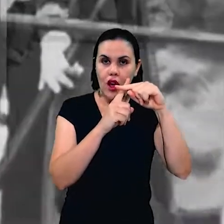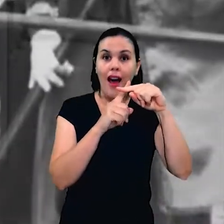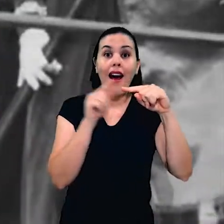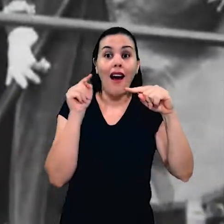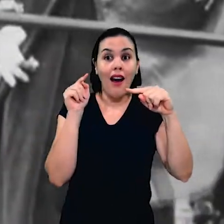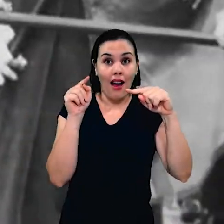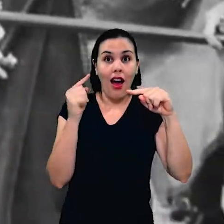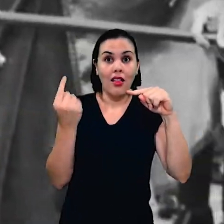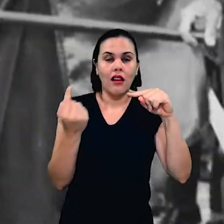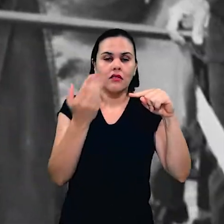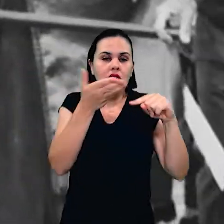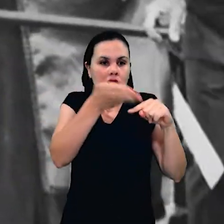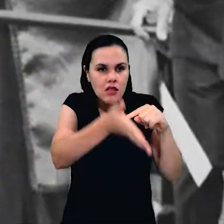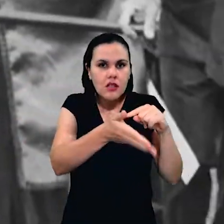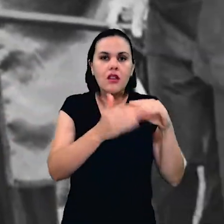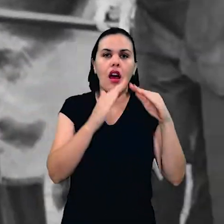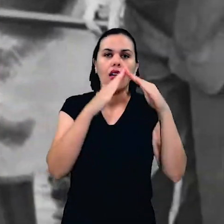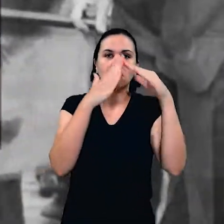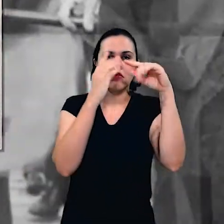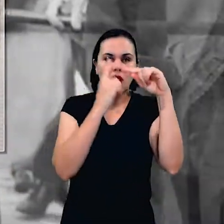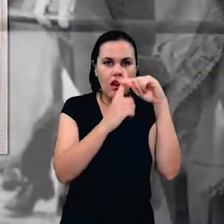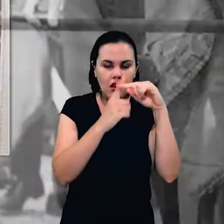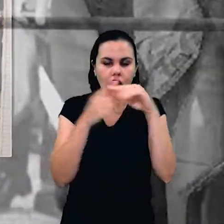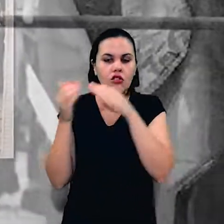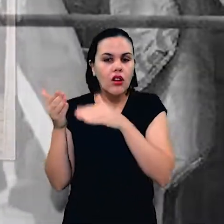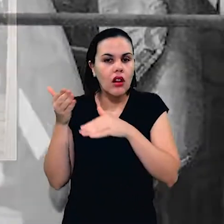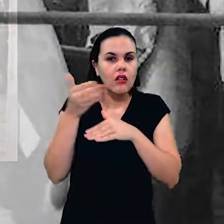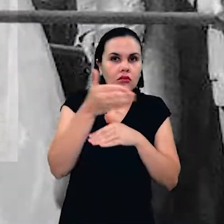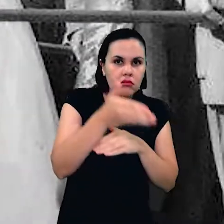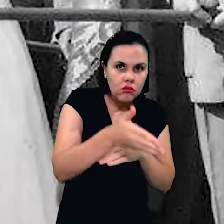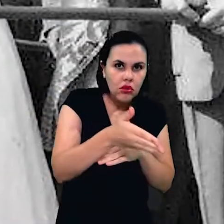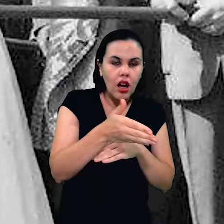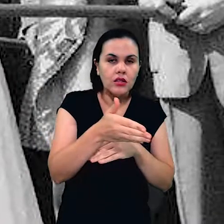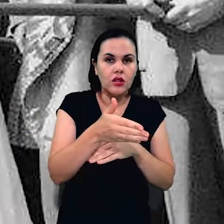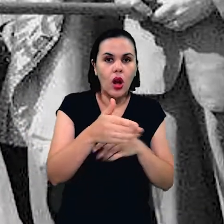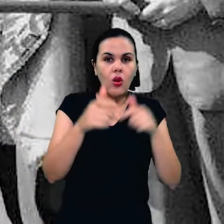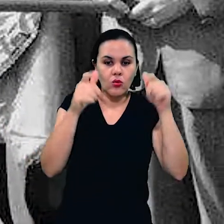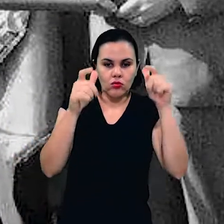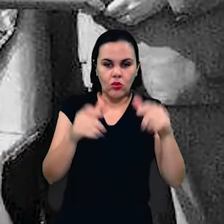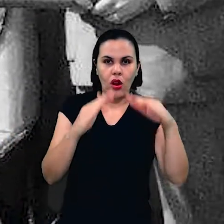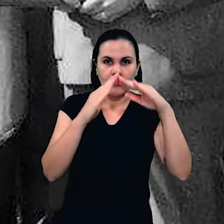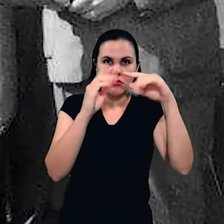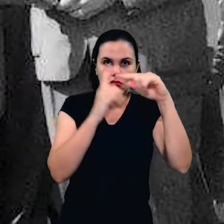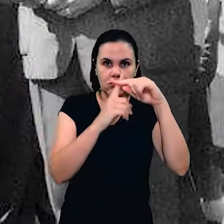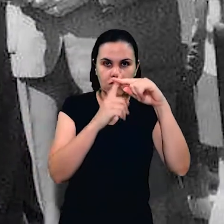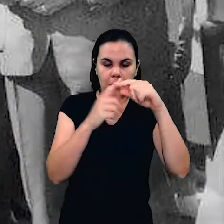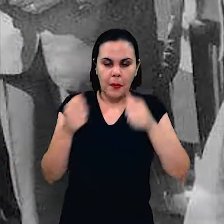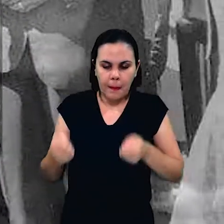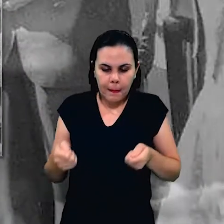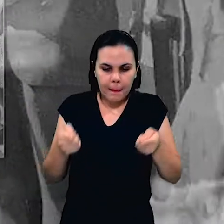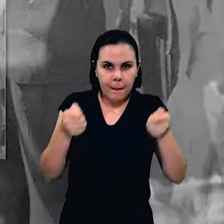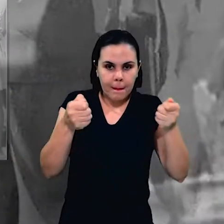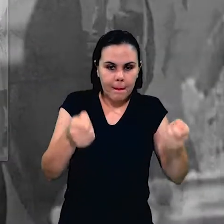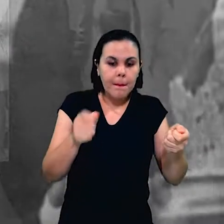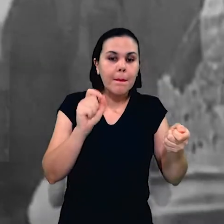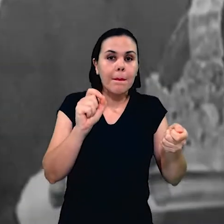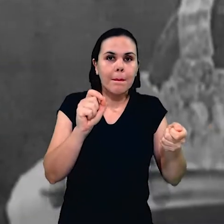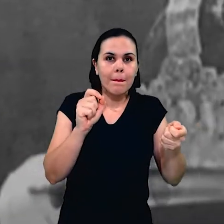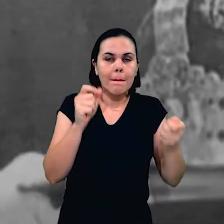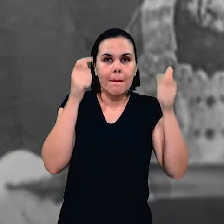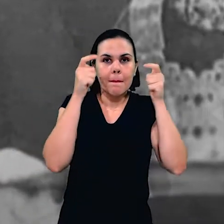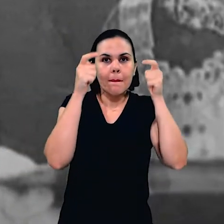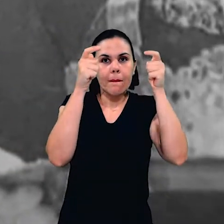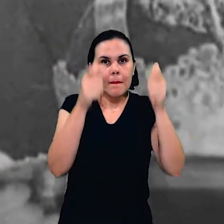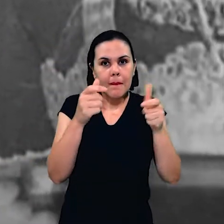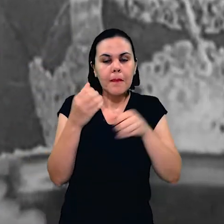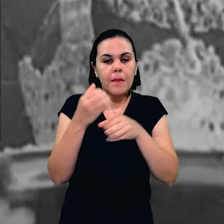ela faria essa ida até a igreja, né, até o templo, a catedral, e lá ela depositaria, passaria aquele final de